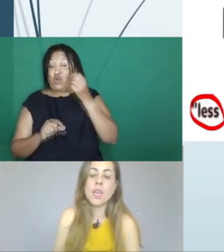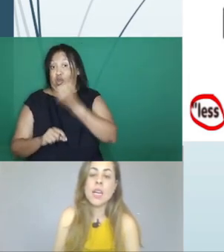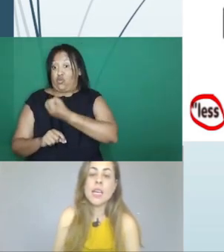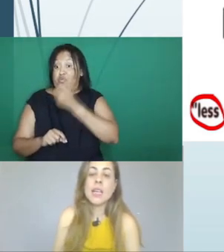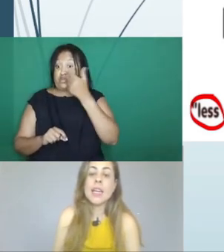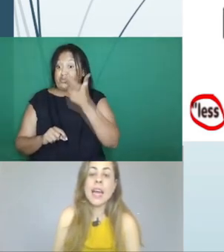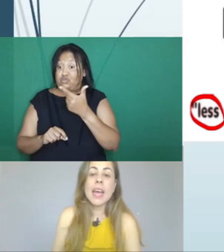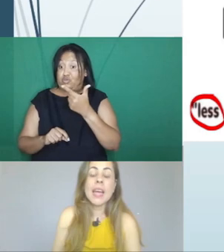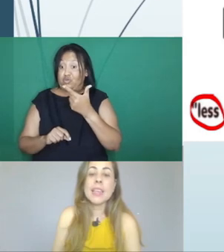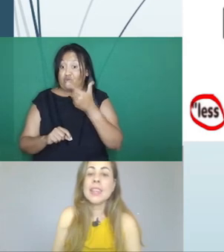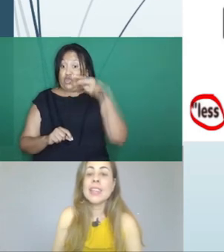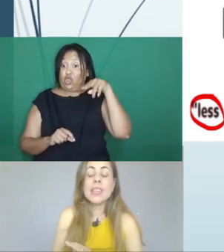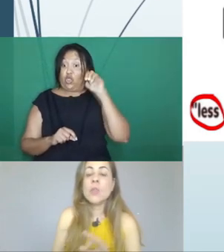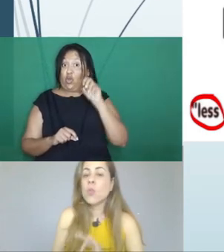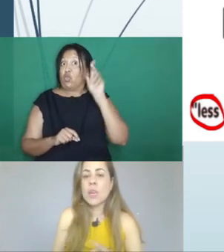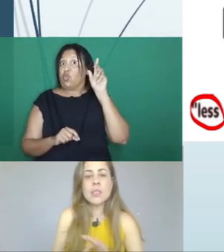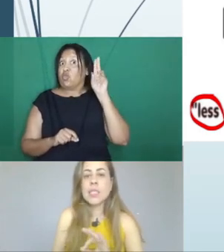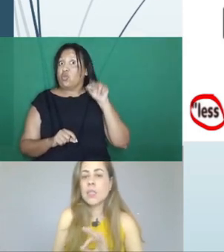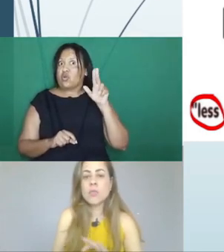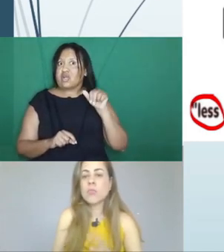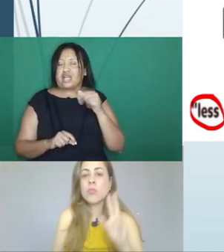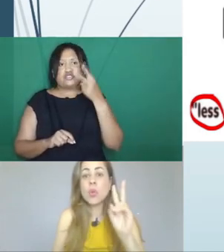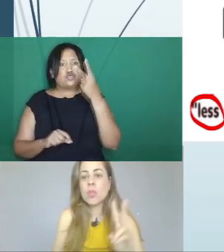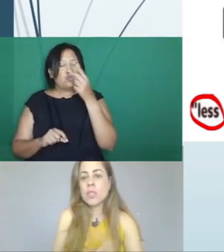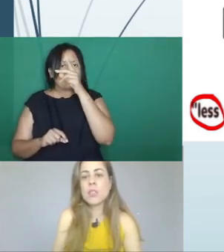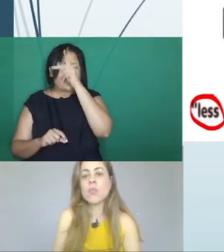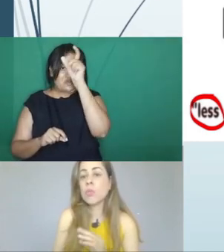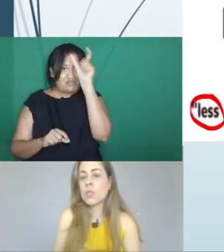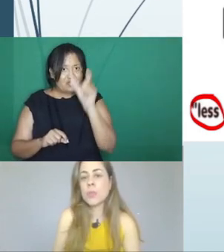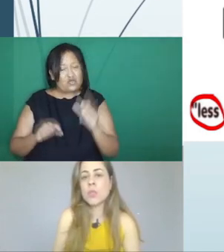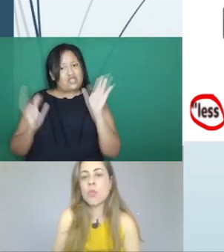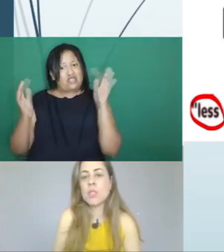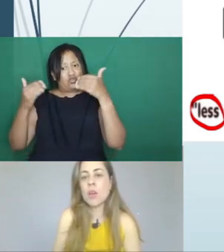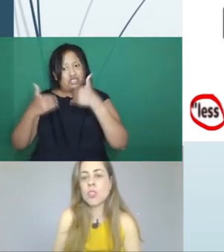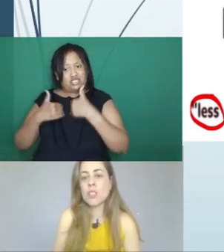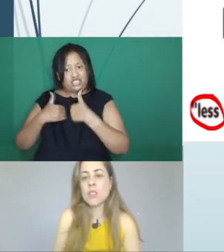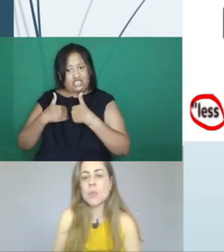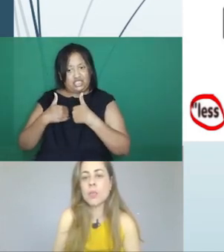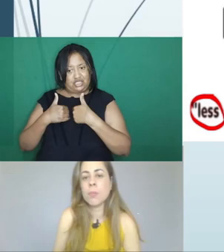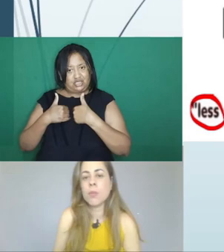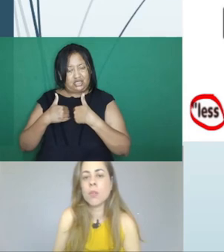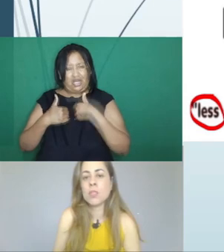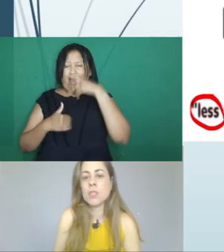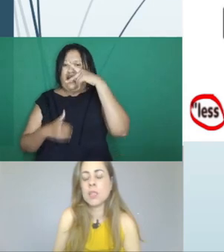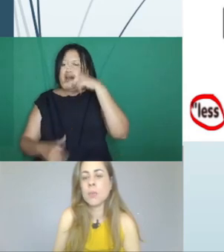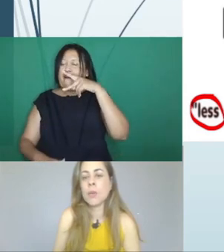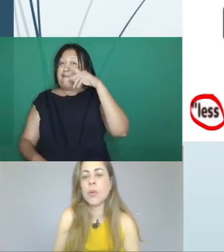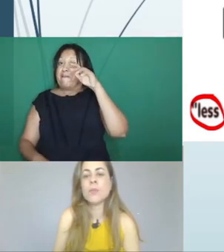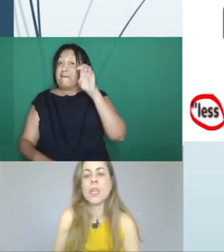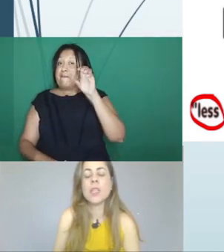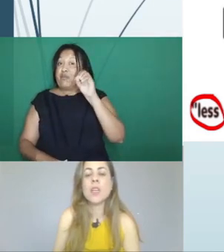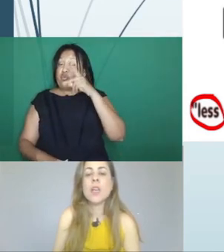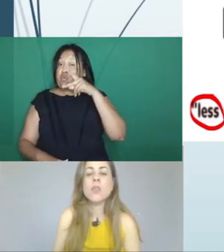então nunca não dois duas pessoas autistas people autista